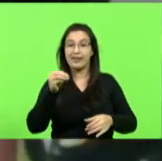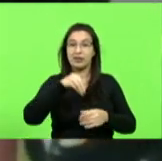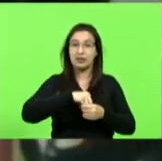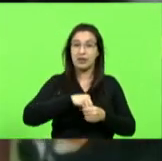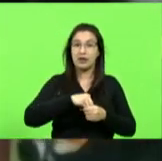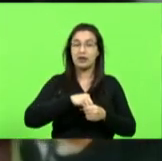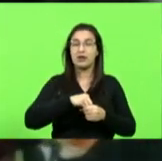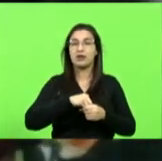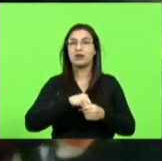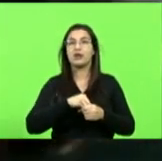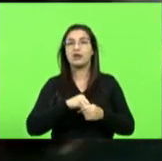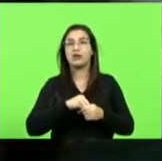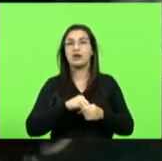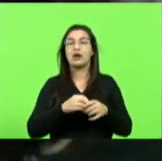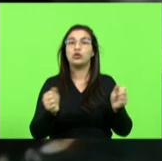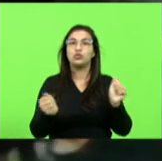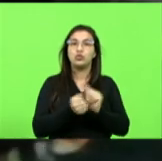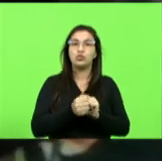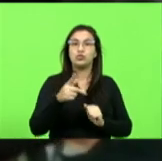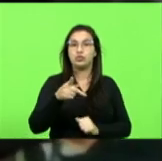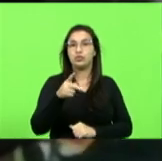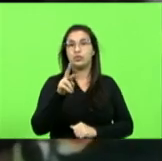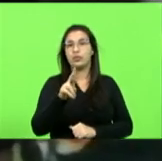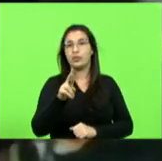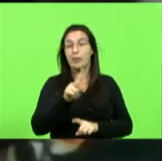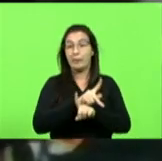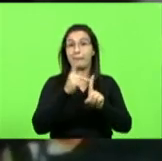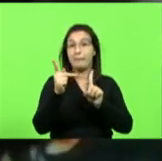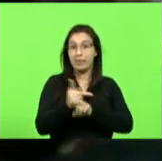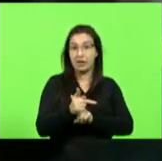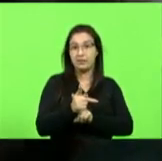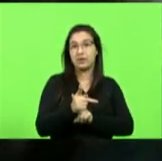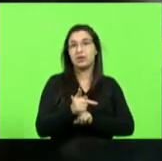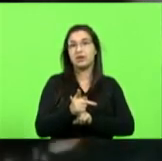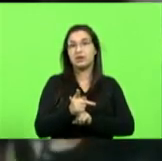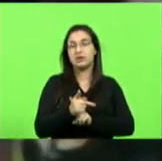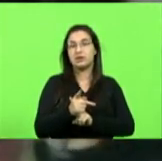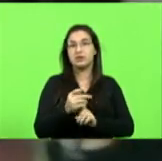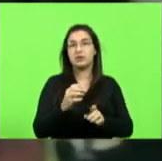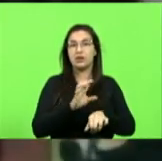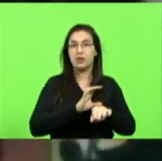junto com a previdência e com a saúde, né, desde a Constituição de